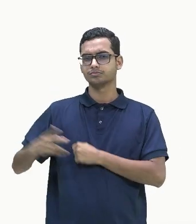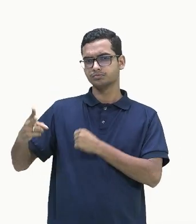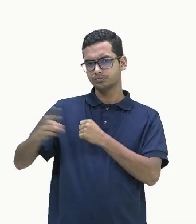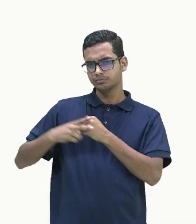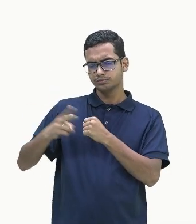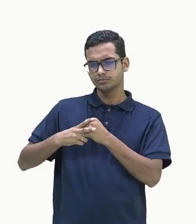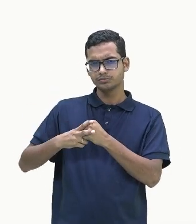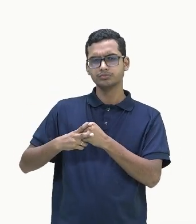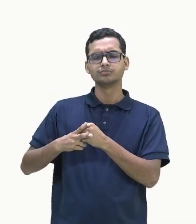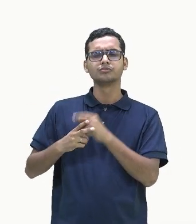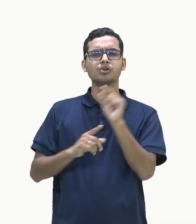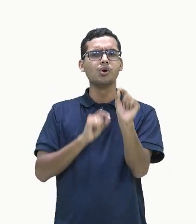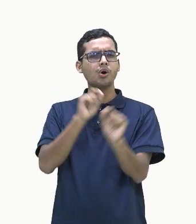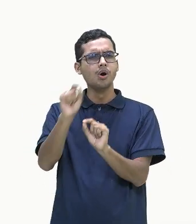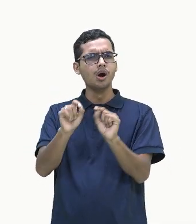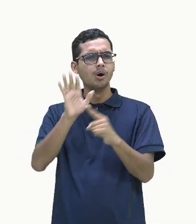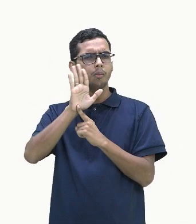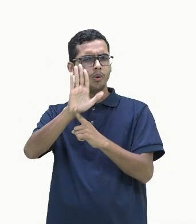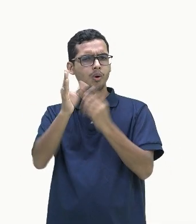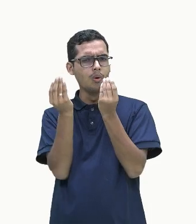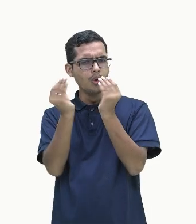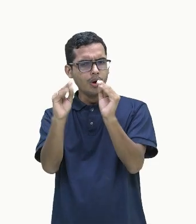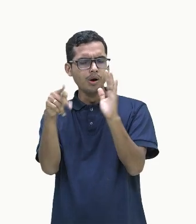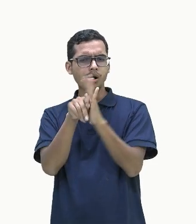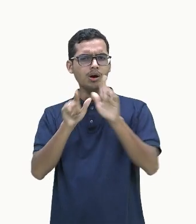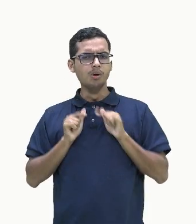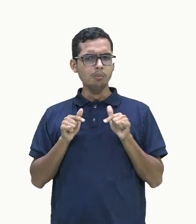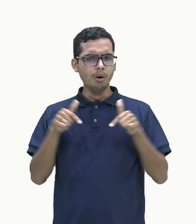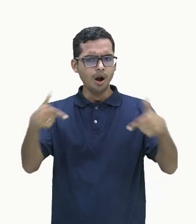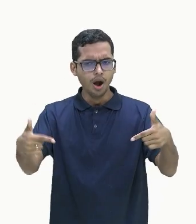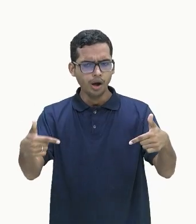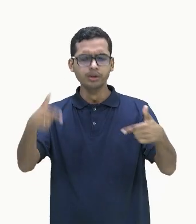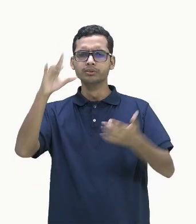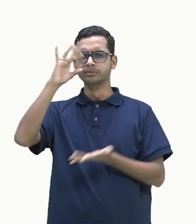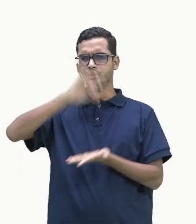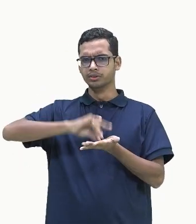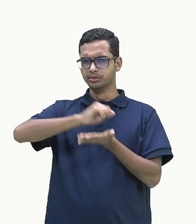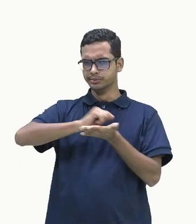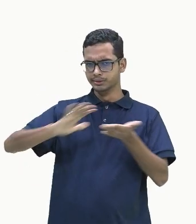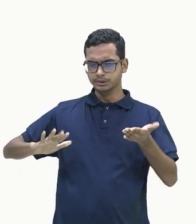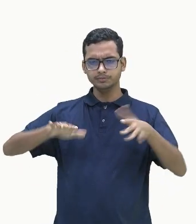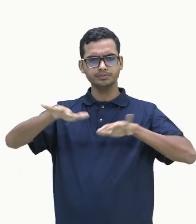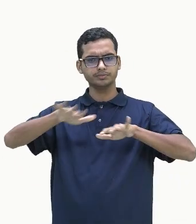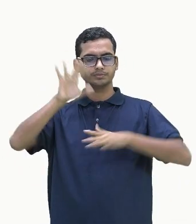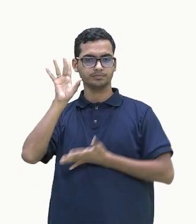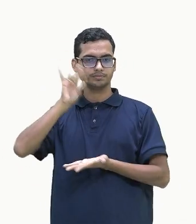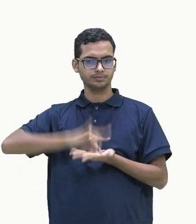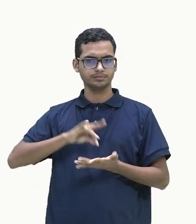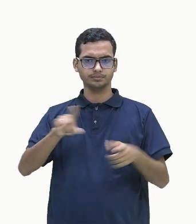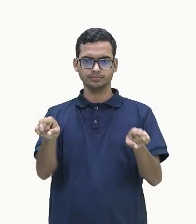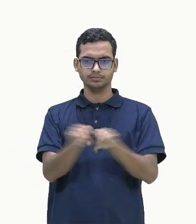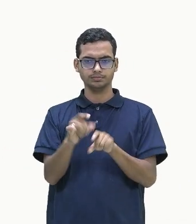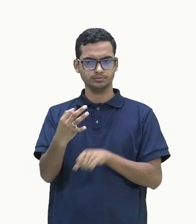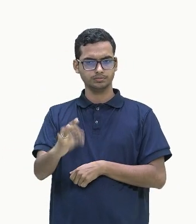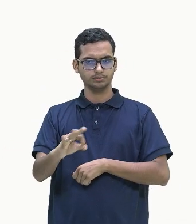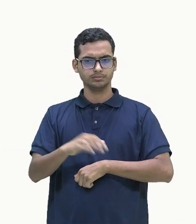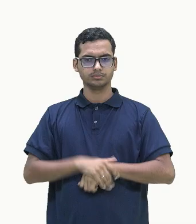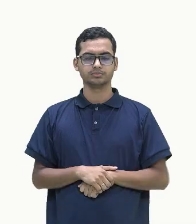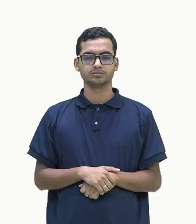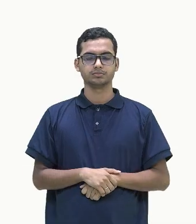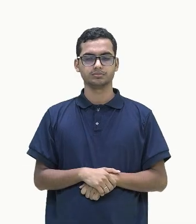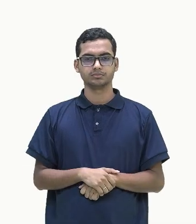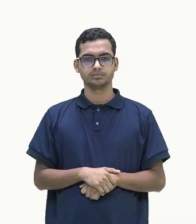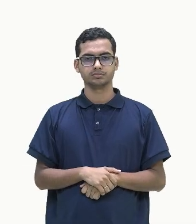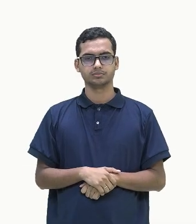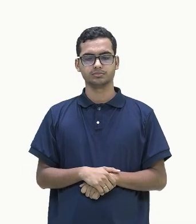que é um verbo que expressa uma ação, uma atividade, um movimento. E, além disso,